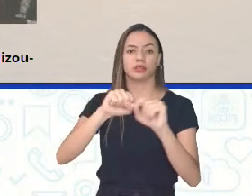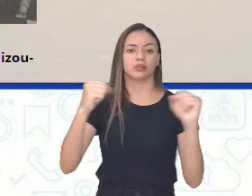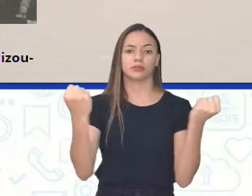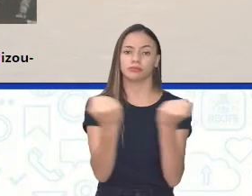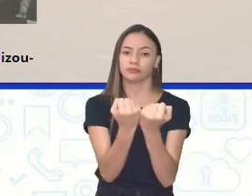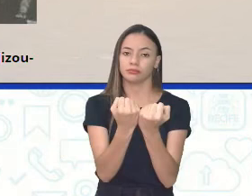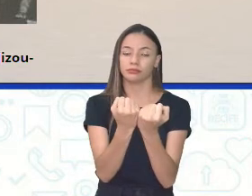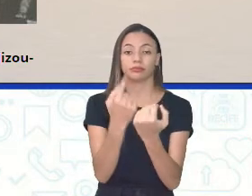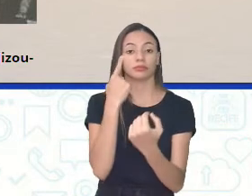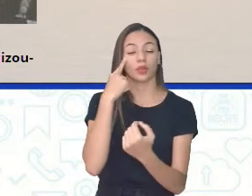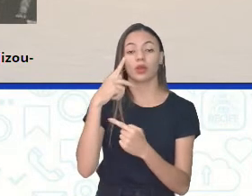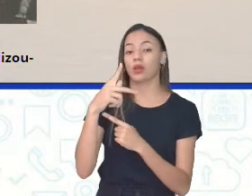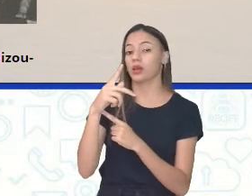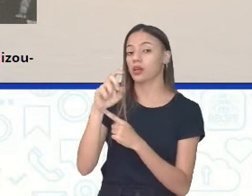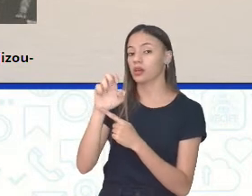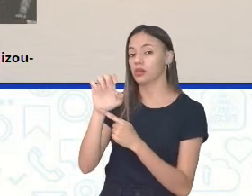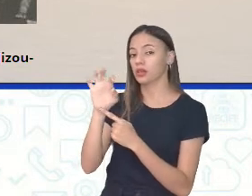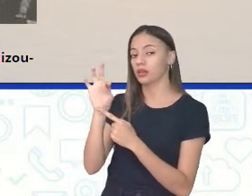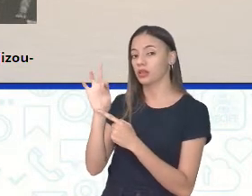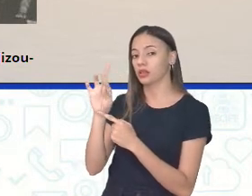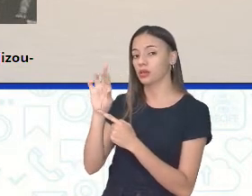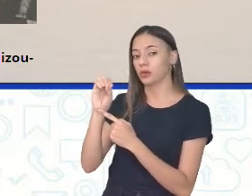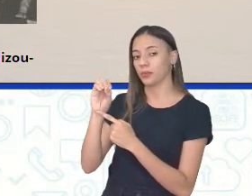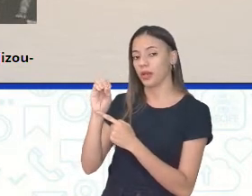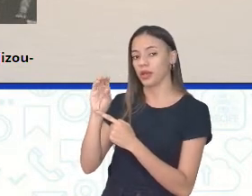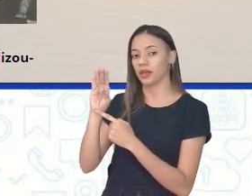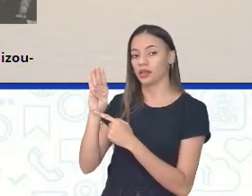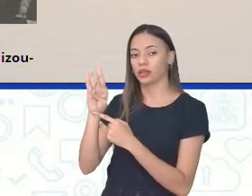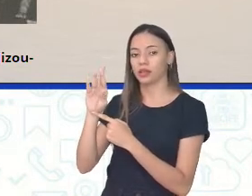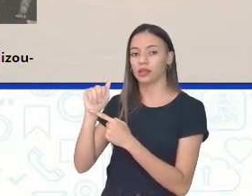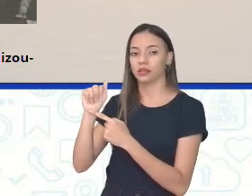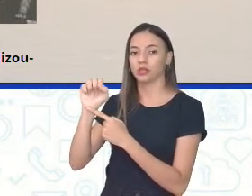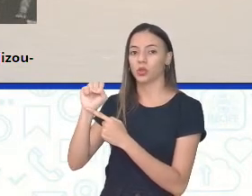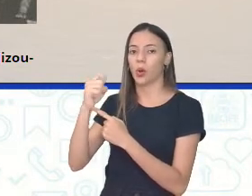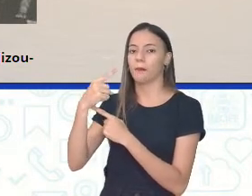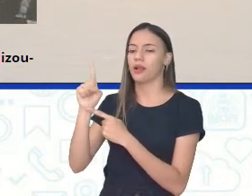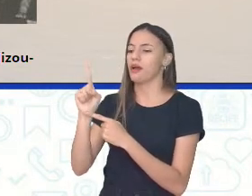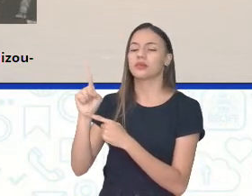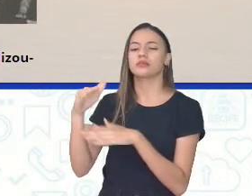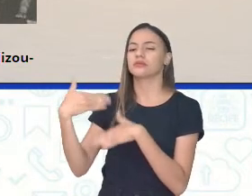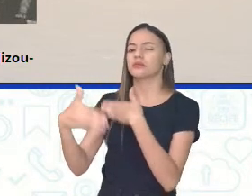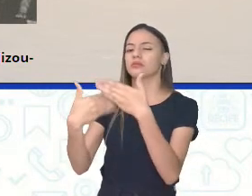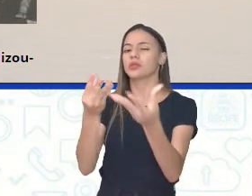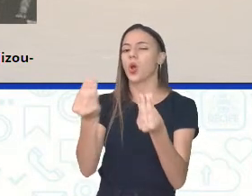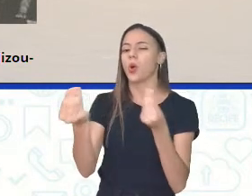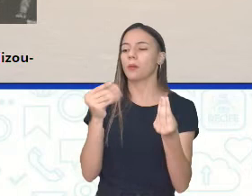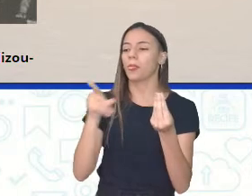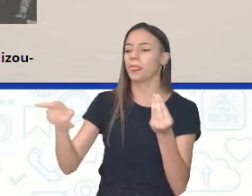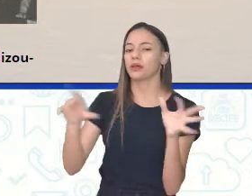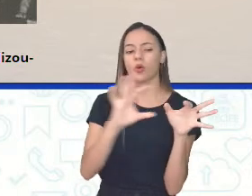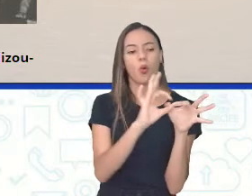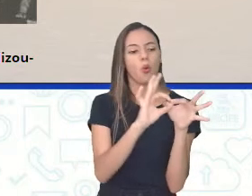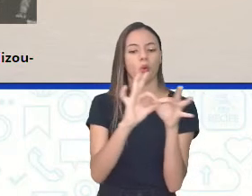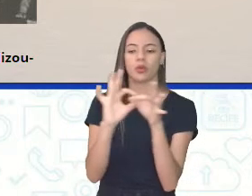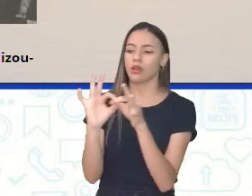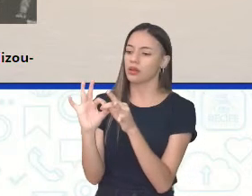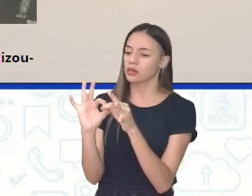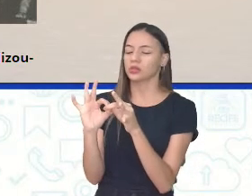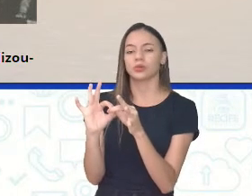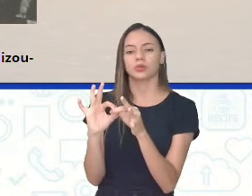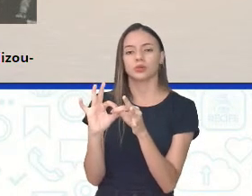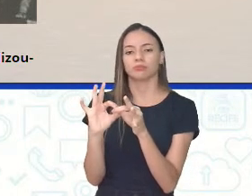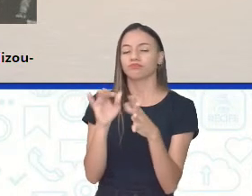No caso da Petrobras, certo, ela vai ser desenvolvida em um contexto no qual